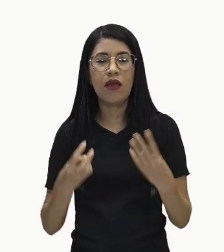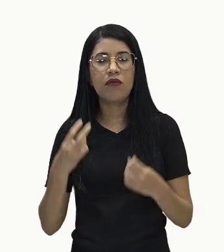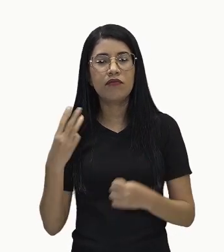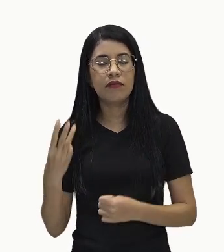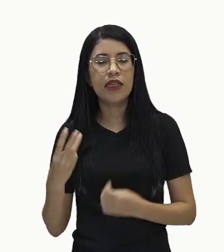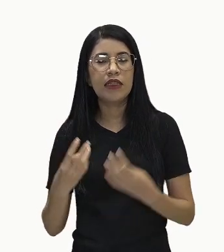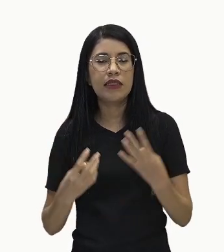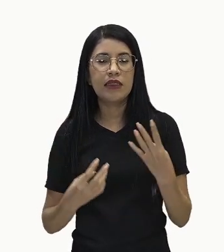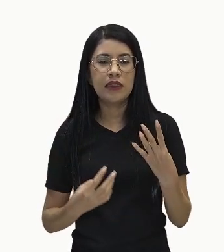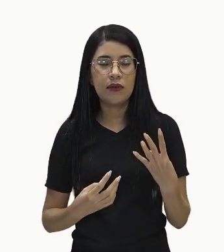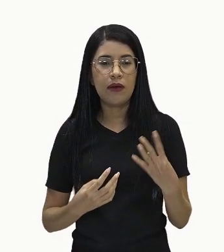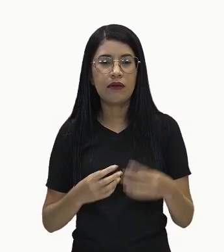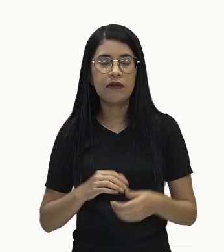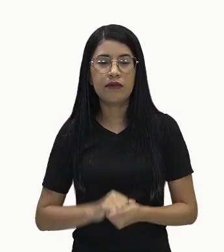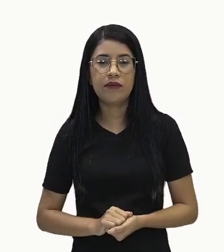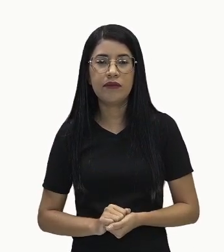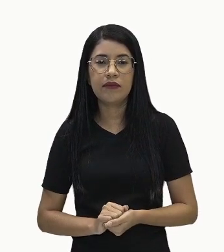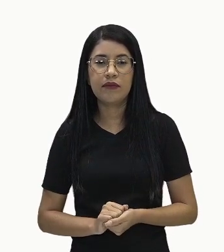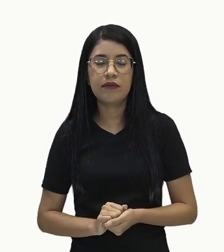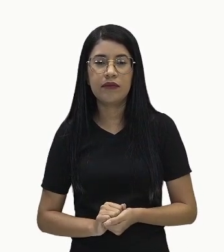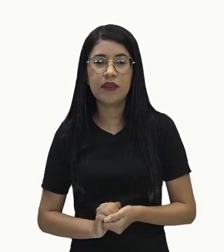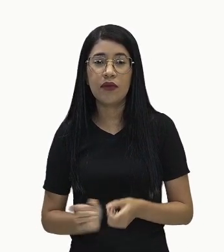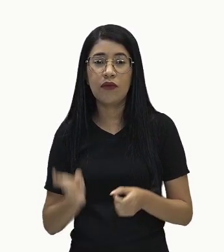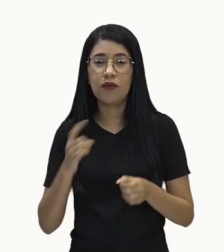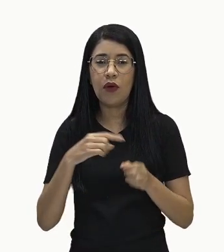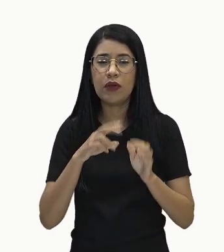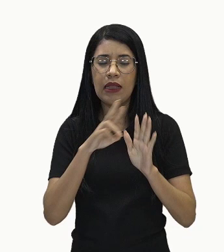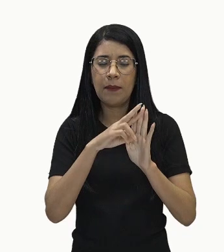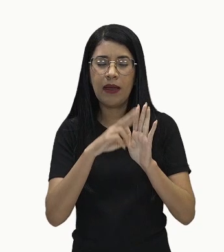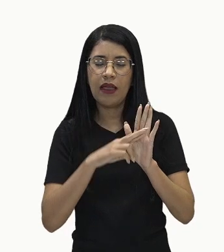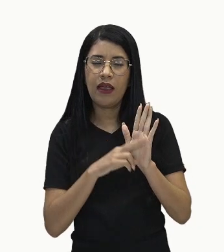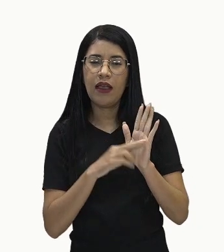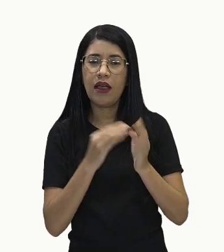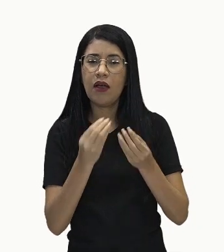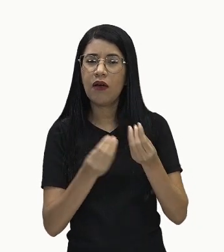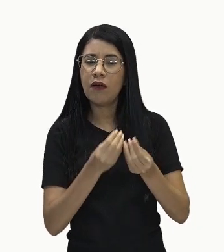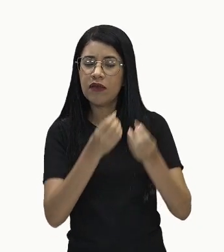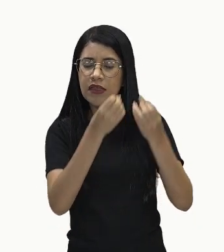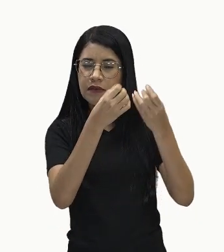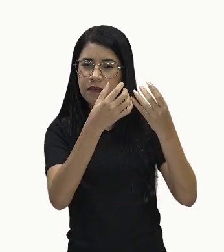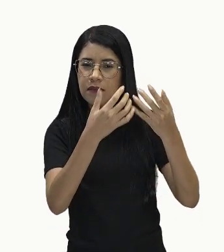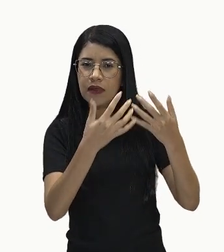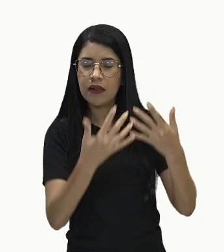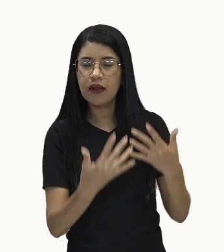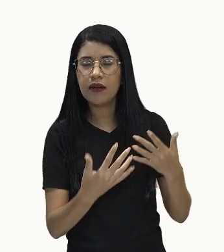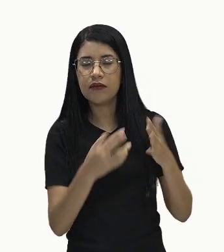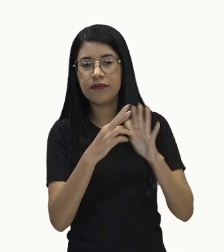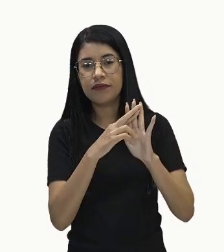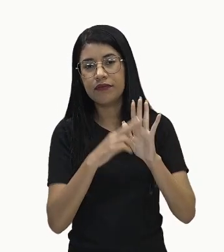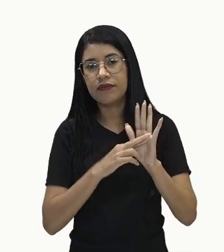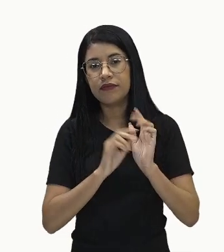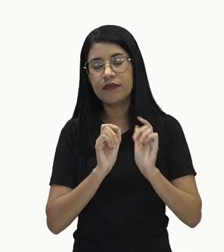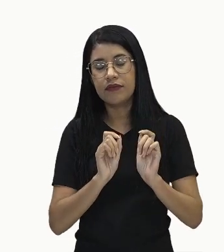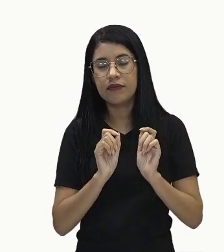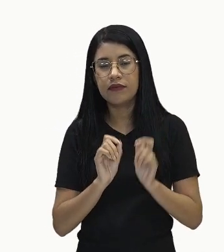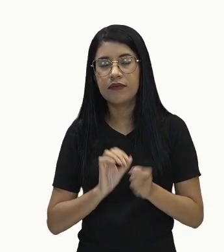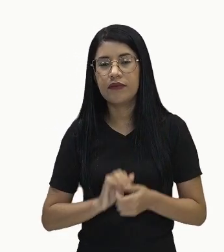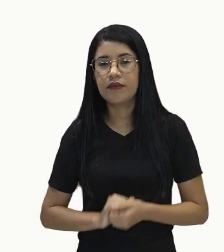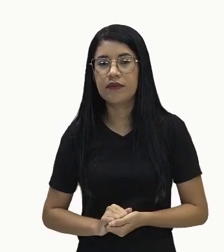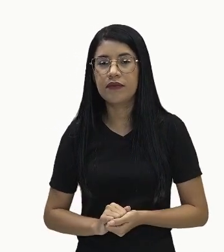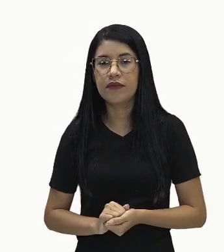e 4, 2 e 3, 2 e 4, 3 e 4. Olha só, vamos voltar para lá,